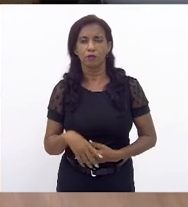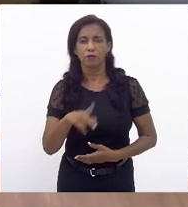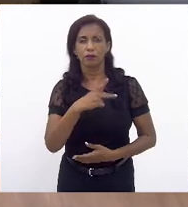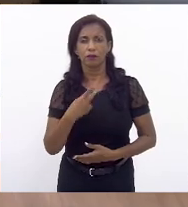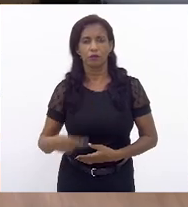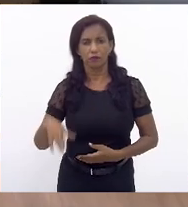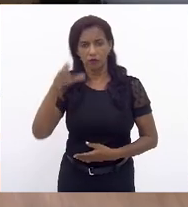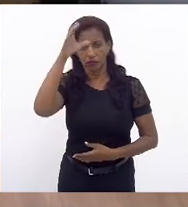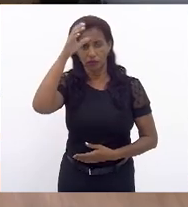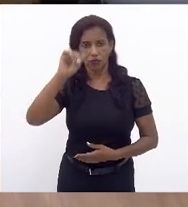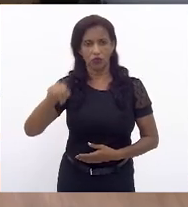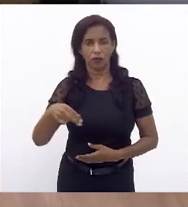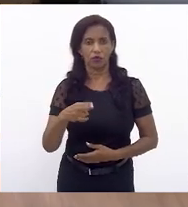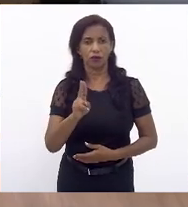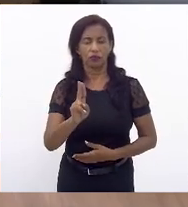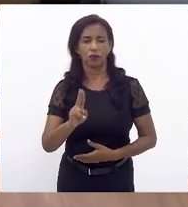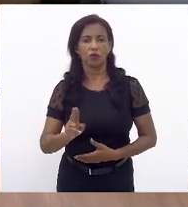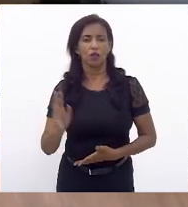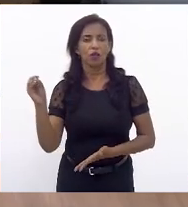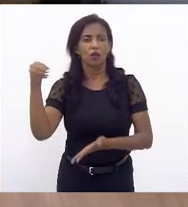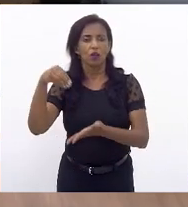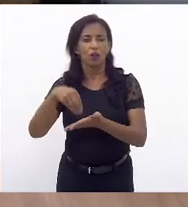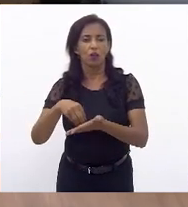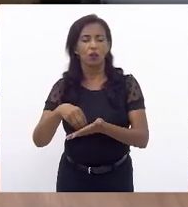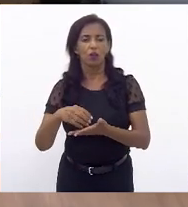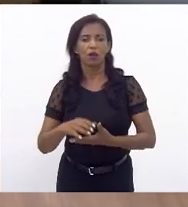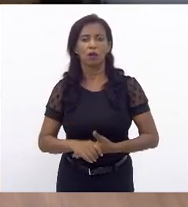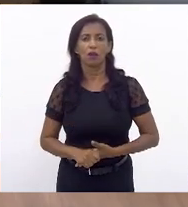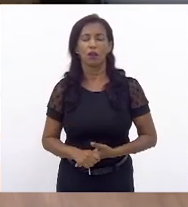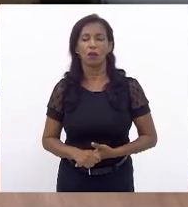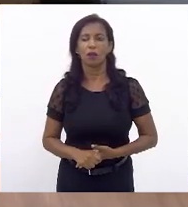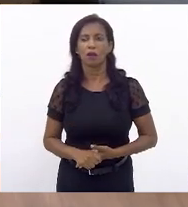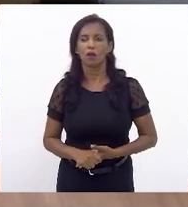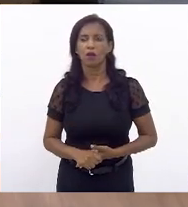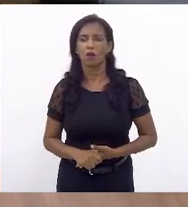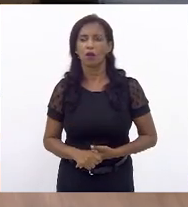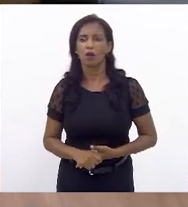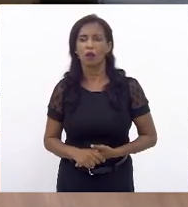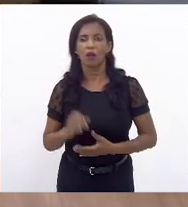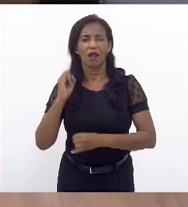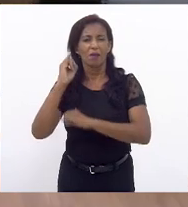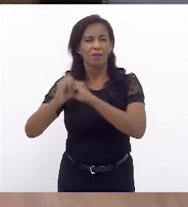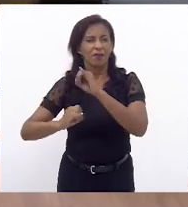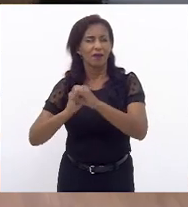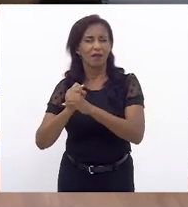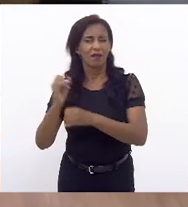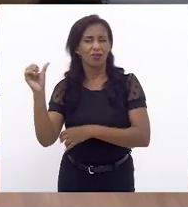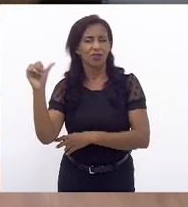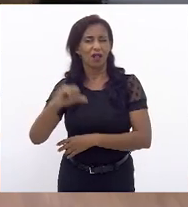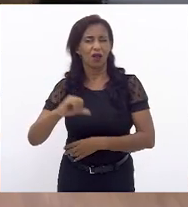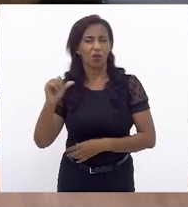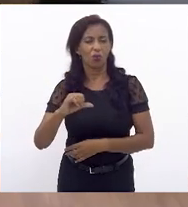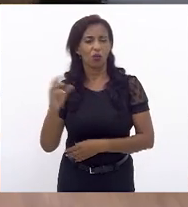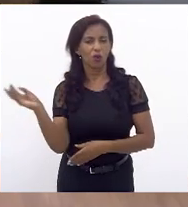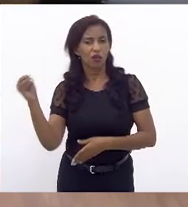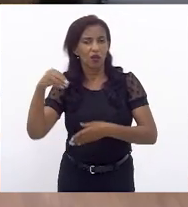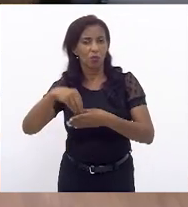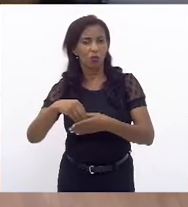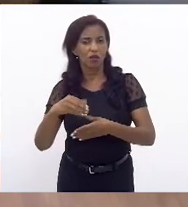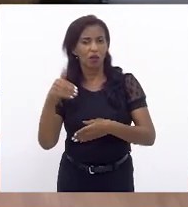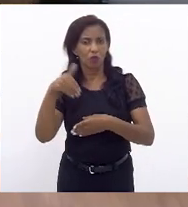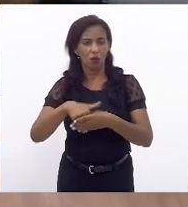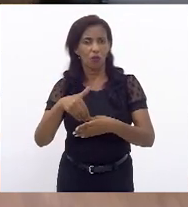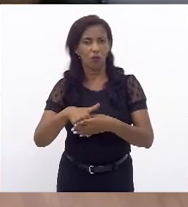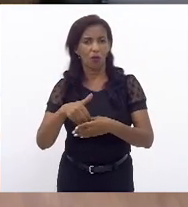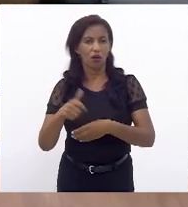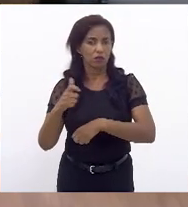Presidente Azul, eu queria consignar meu voto, que eu vou entrar para uma área que a internet é muito ruim. Eu queria consignar meu